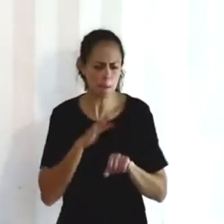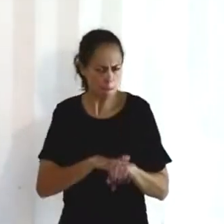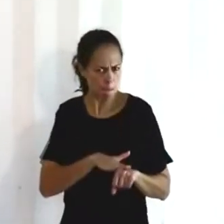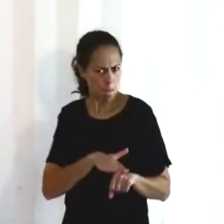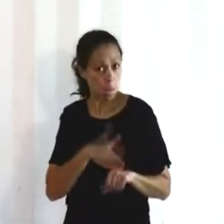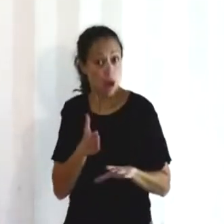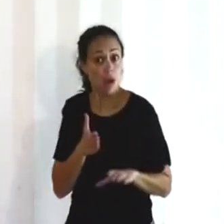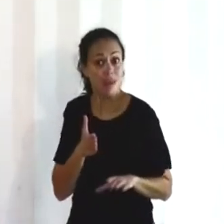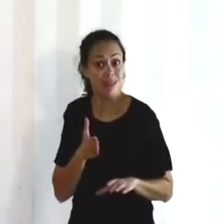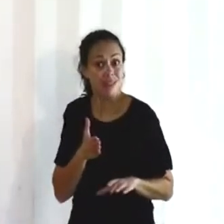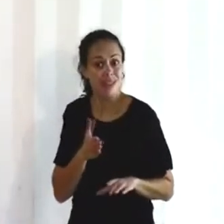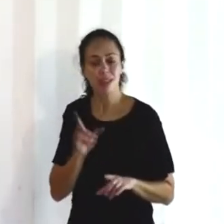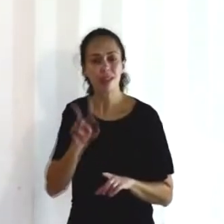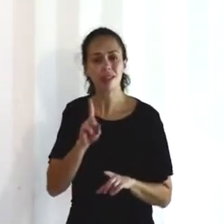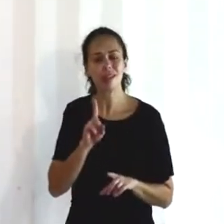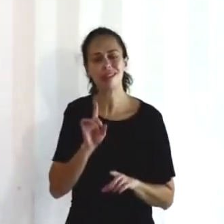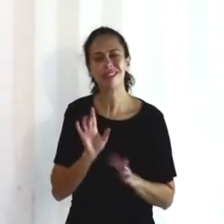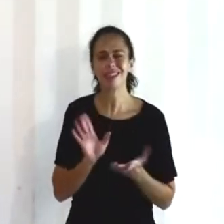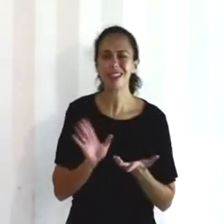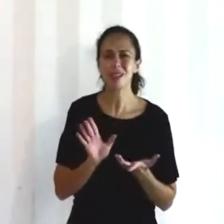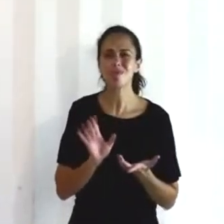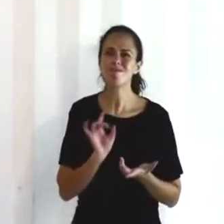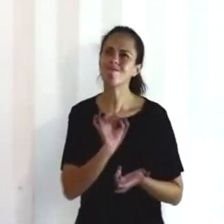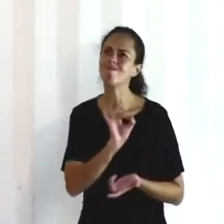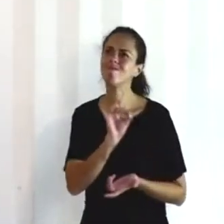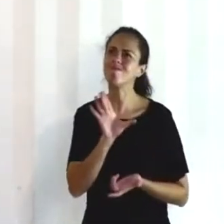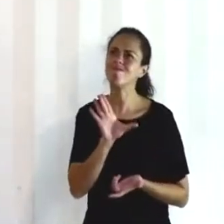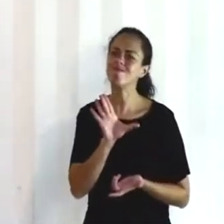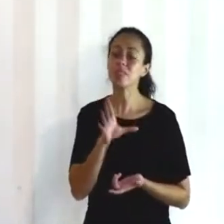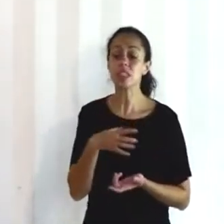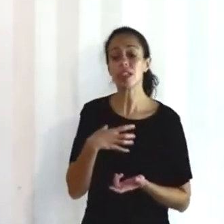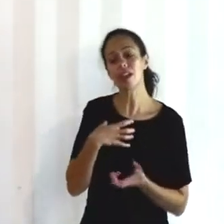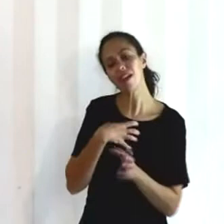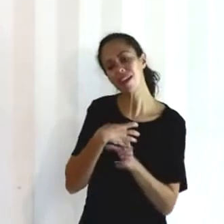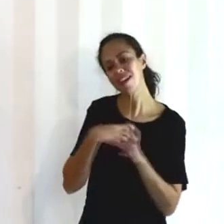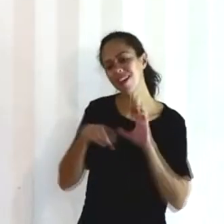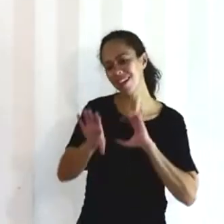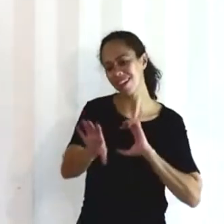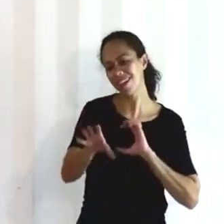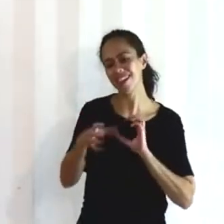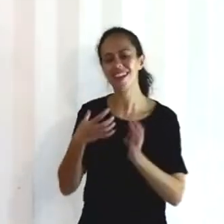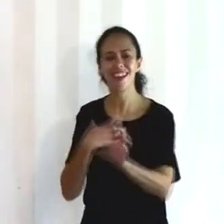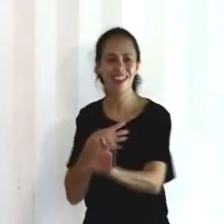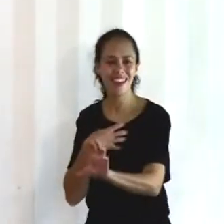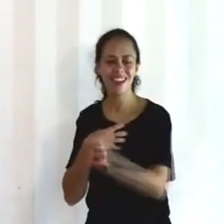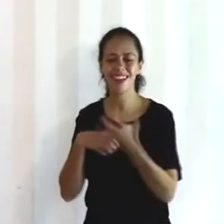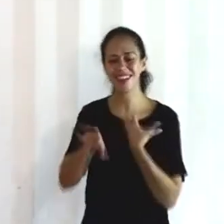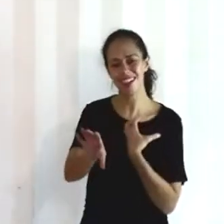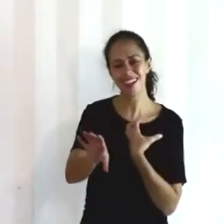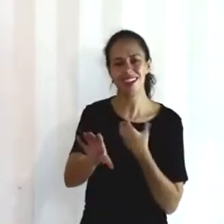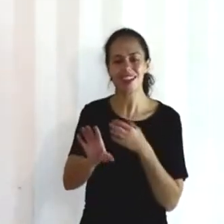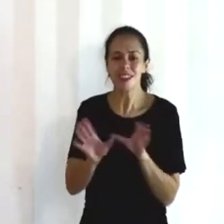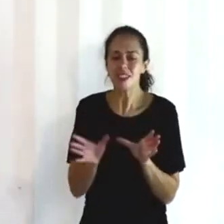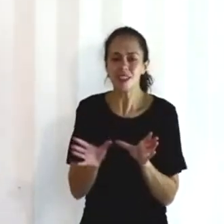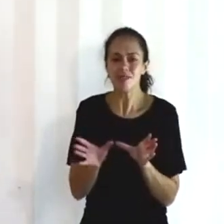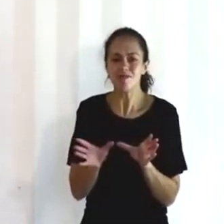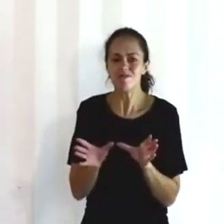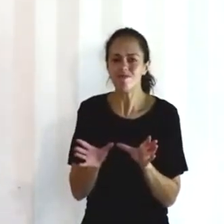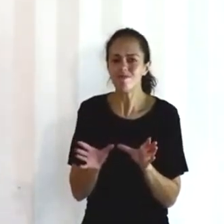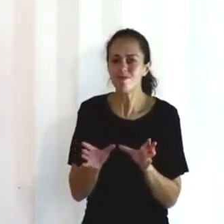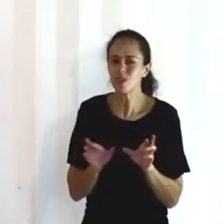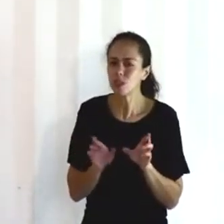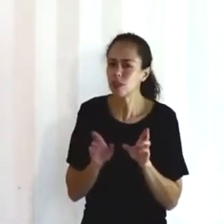compaixão não é só alguma coisa que a gente sente por alguém. A compaixão tem em si alguma coisa que a